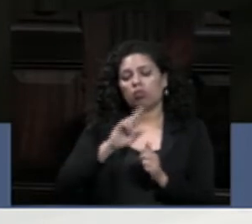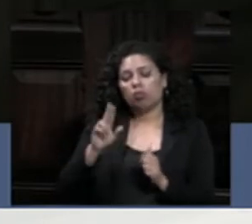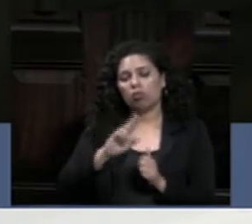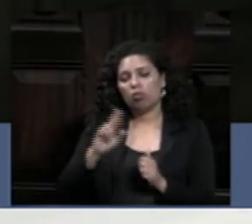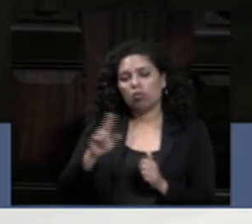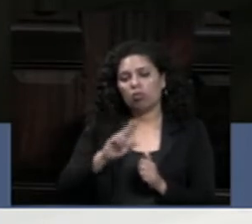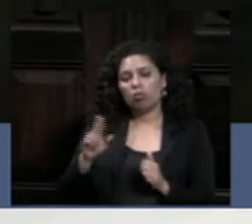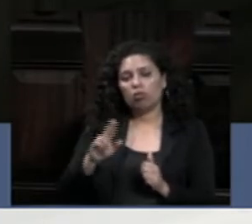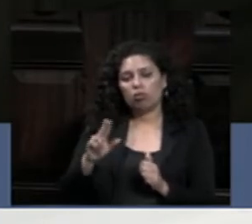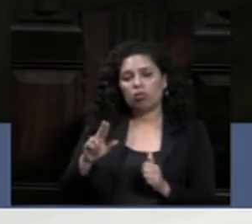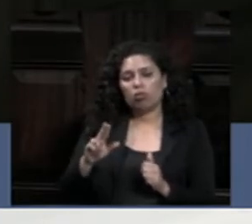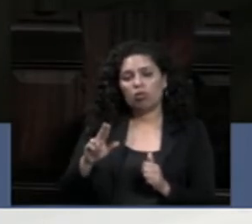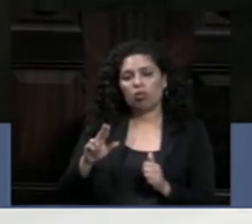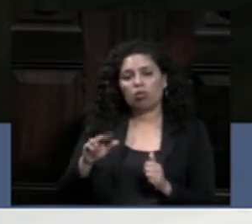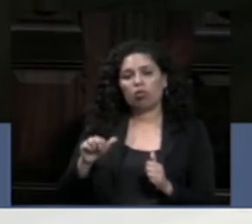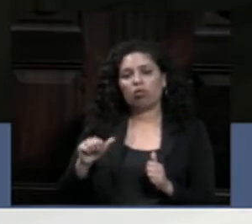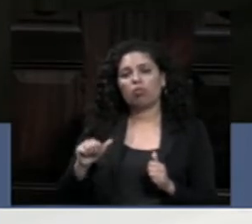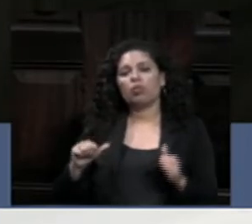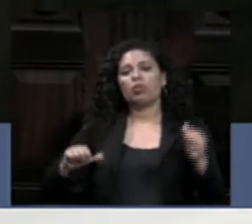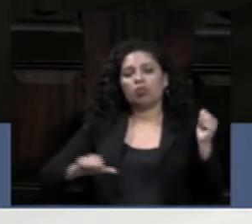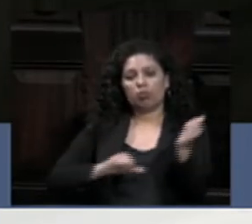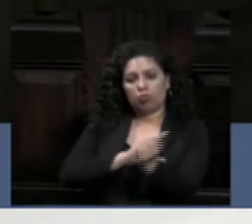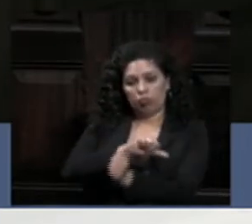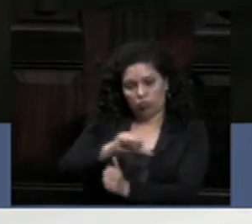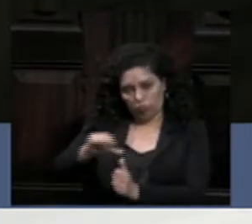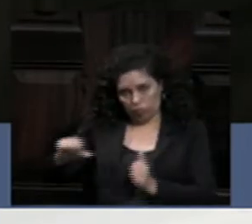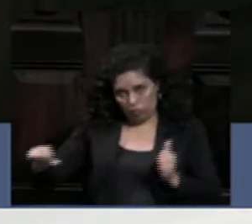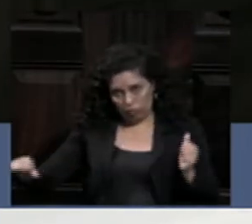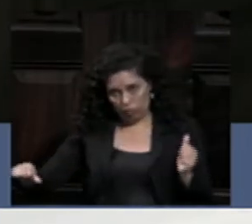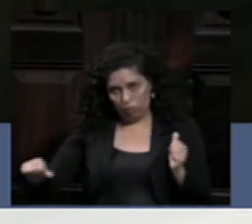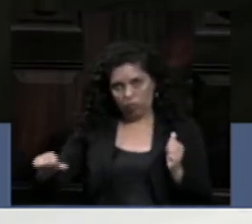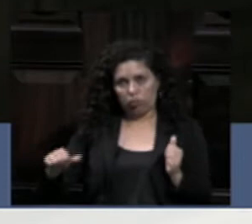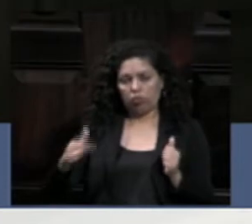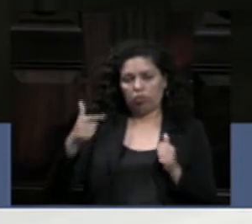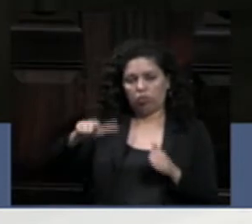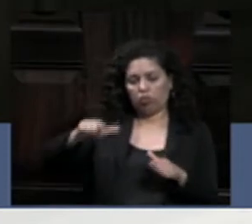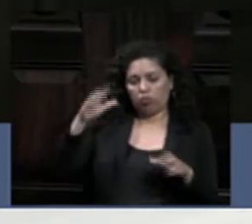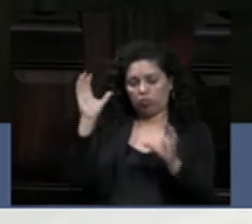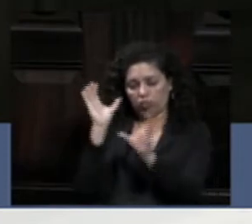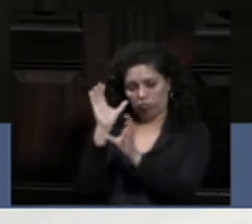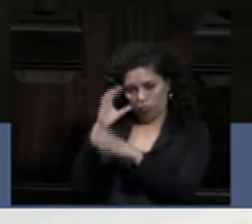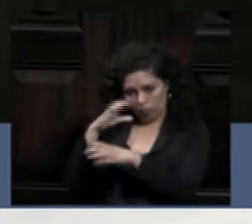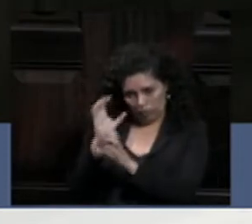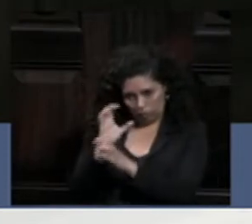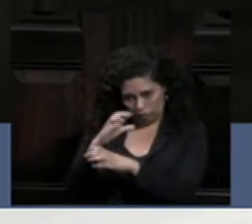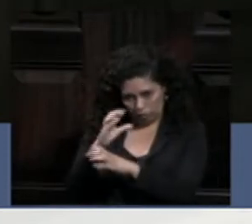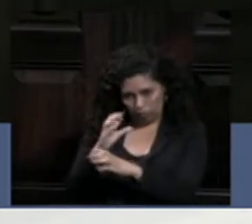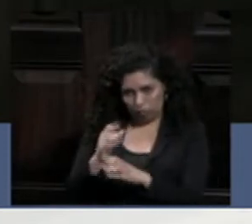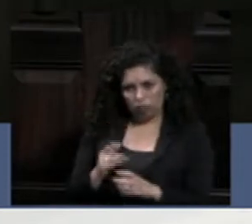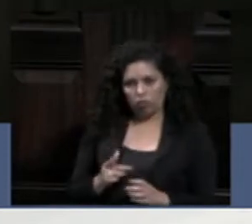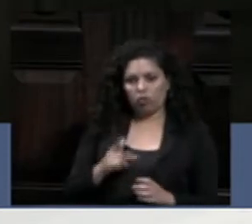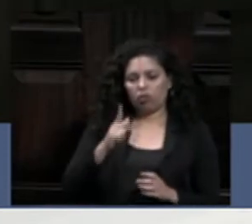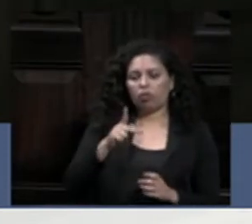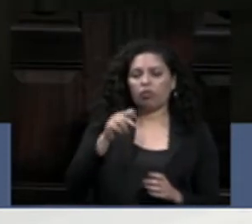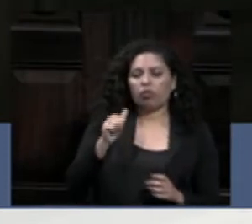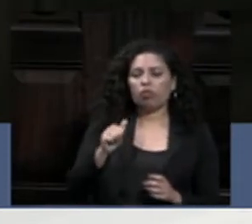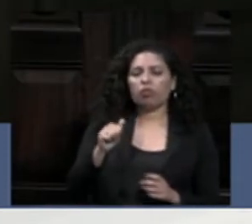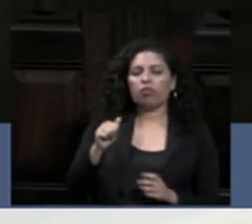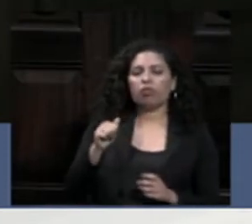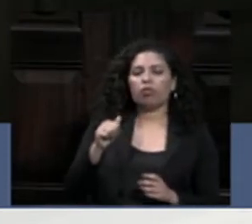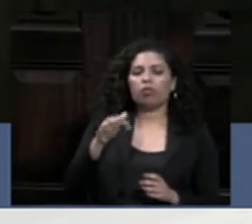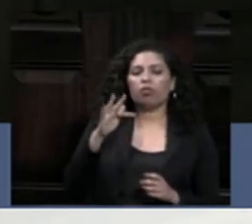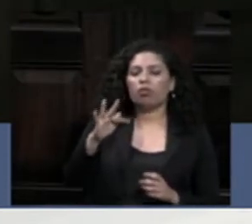brasileiro, que é Carlos Chagas Filho. Então ela se chama Fundação de Amparo à Pesquisa, Carlos Chagas Filho. Segue sendo FAPERJ. Então eu acho que